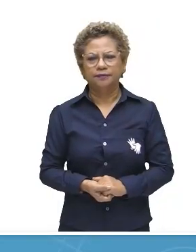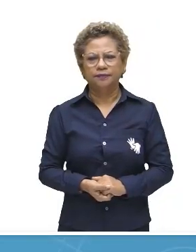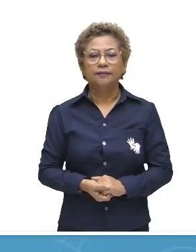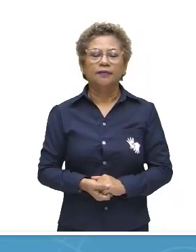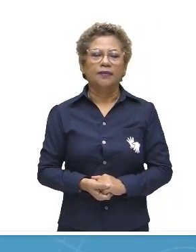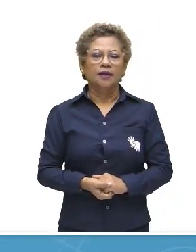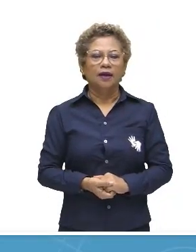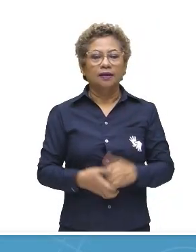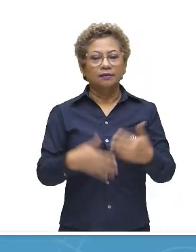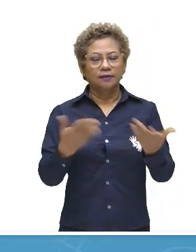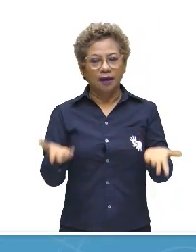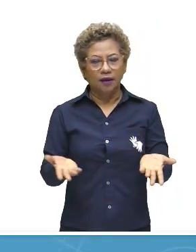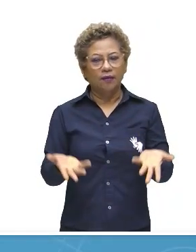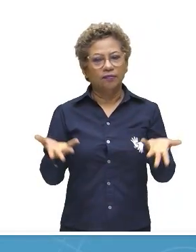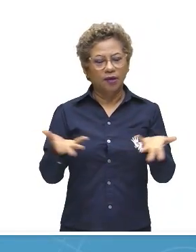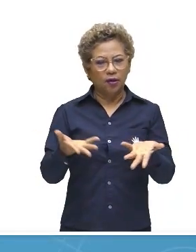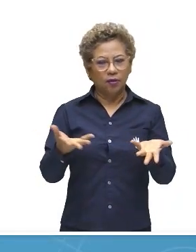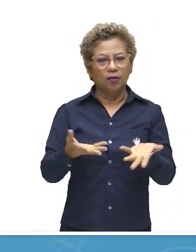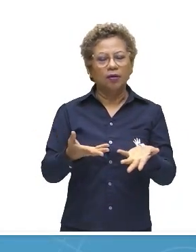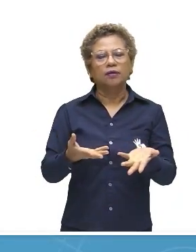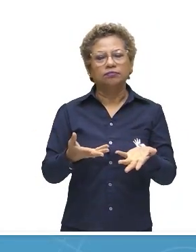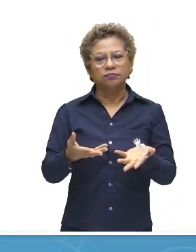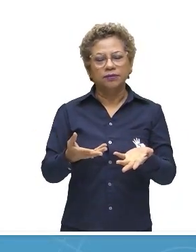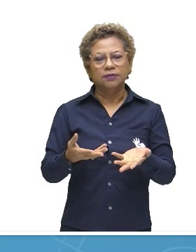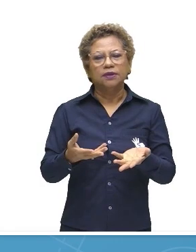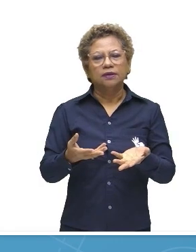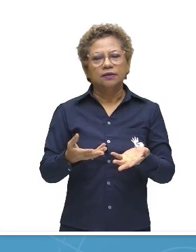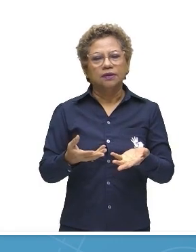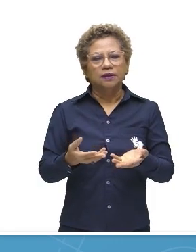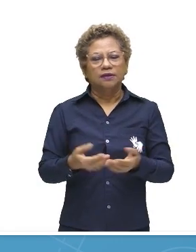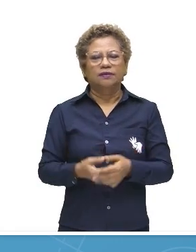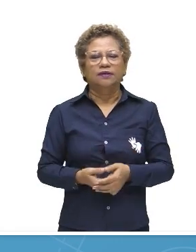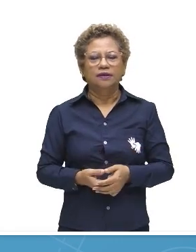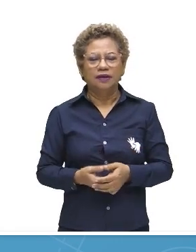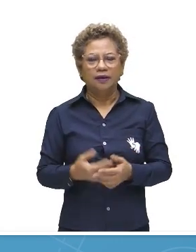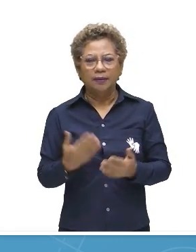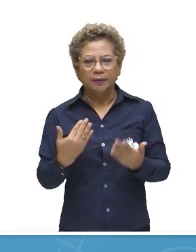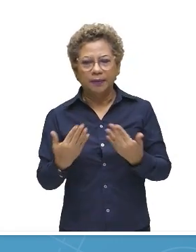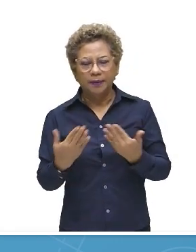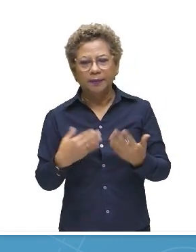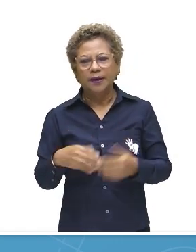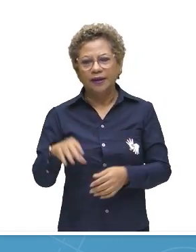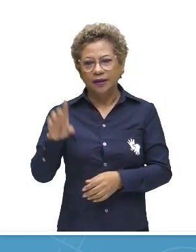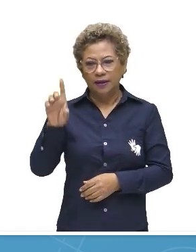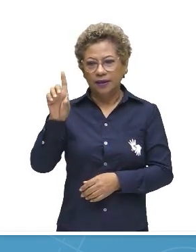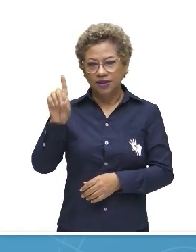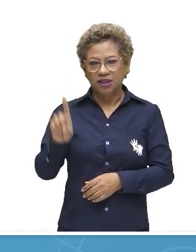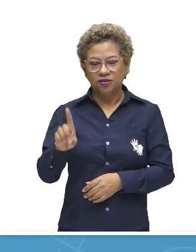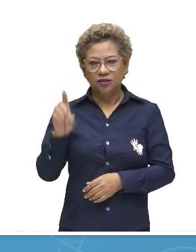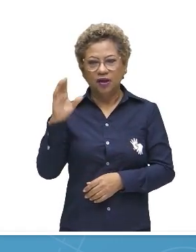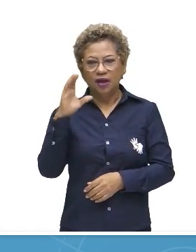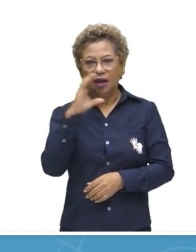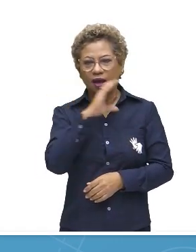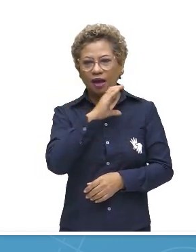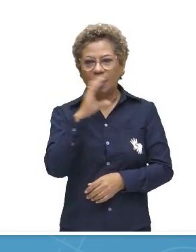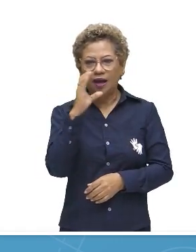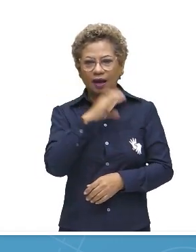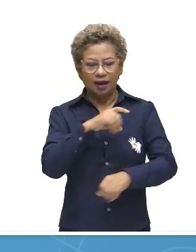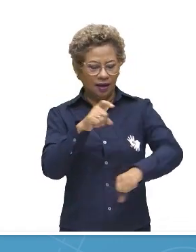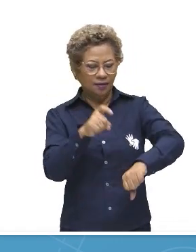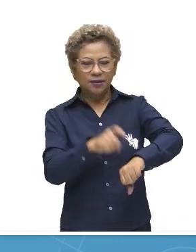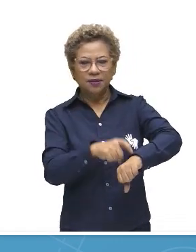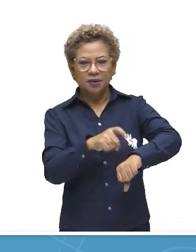Muito bem, então chegamos à nossa questão de número 4. Estava aqui comentando com a diretora, inclusive, como passa rápido o tempo. Já se foram aí quase